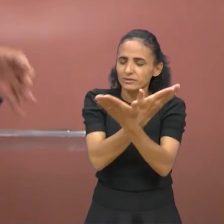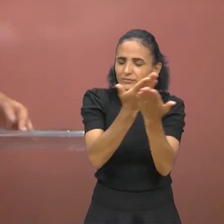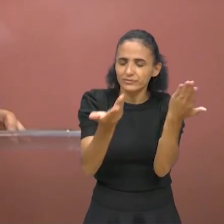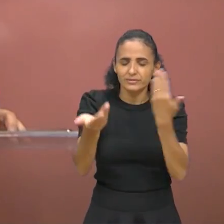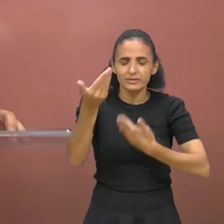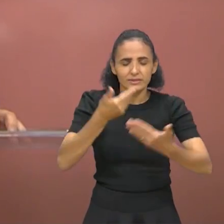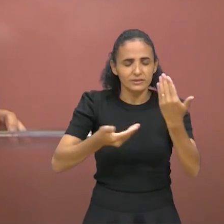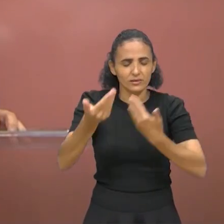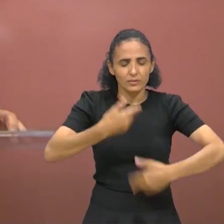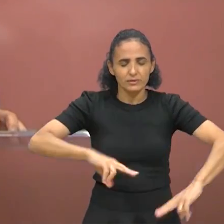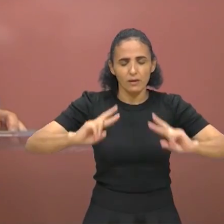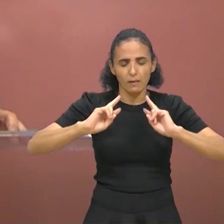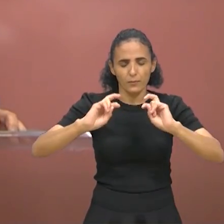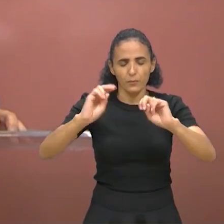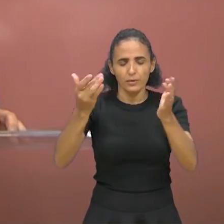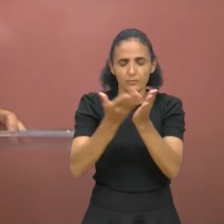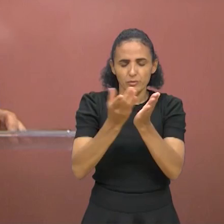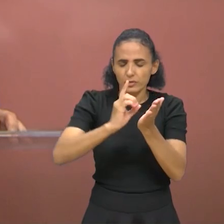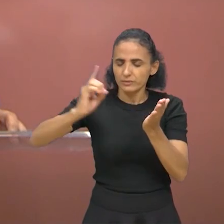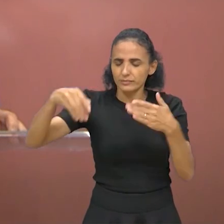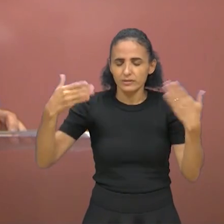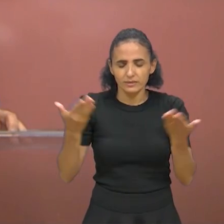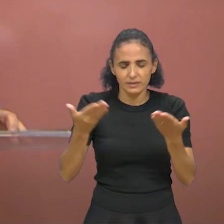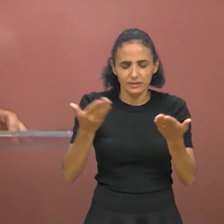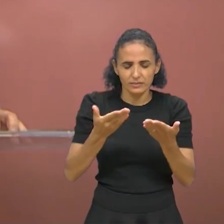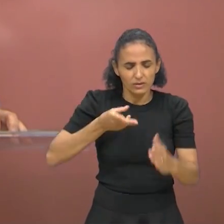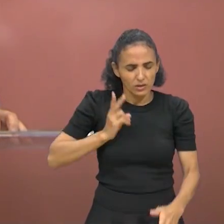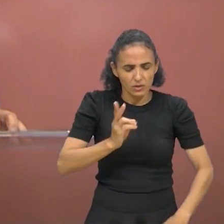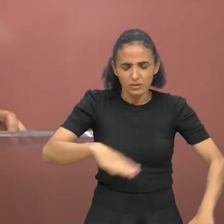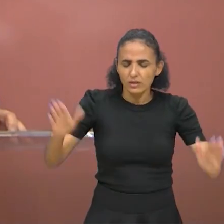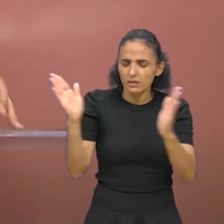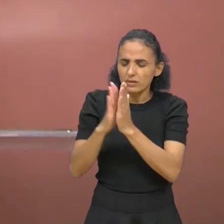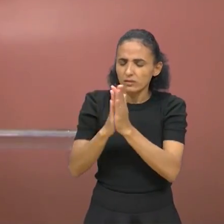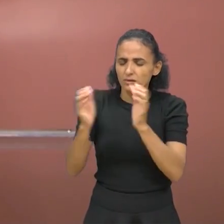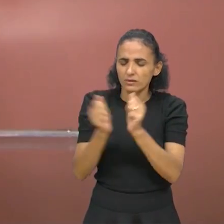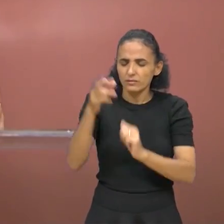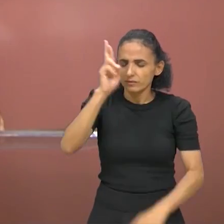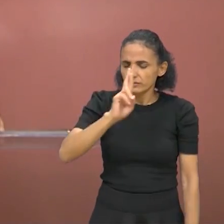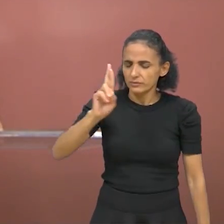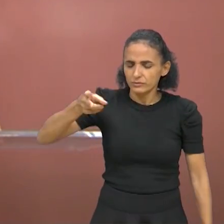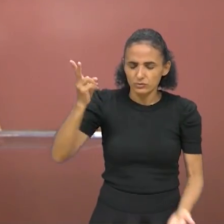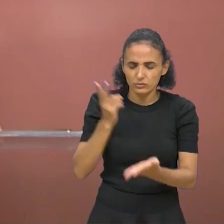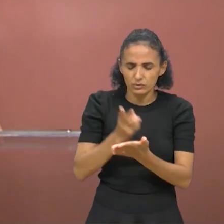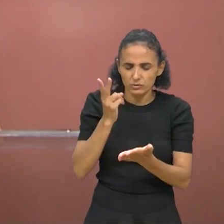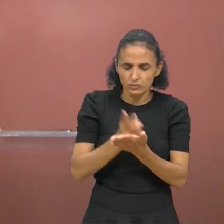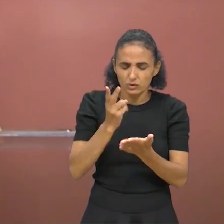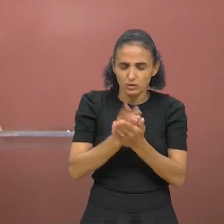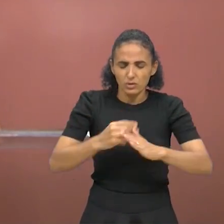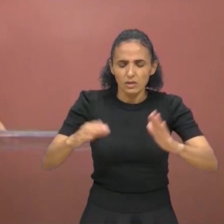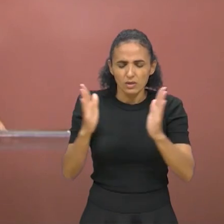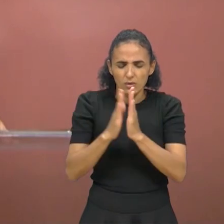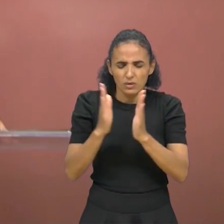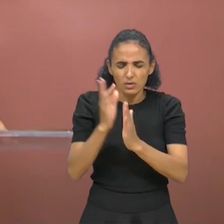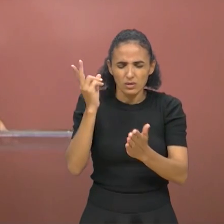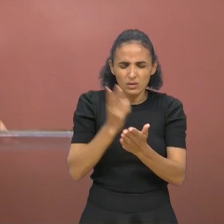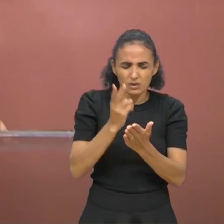quantos estão ouvindo esta mensagem neste momento e que oram comigo. Senhor, ajude-os, teus servos que têm passado